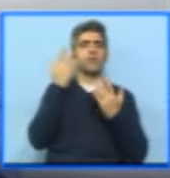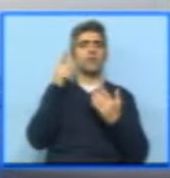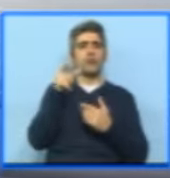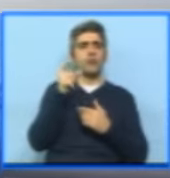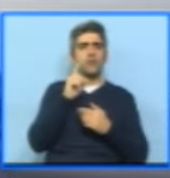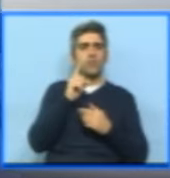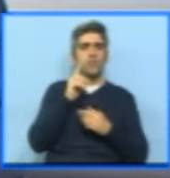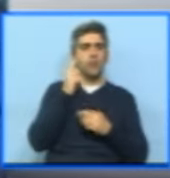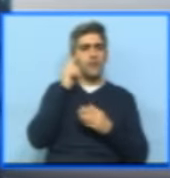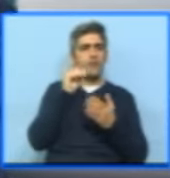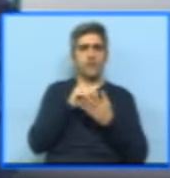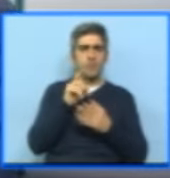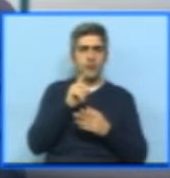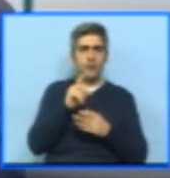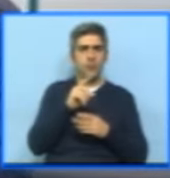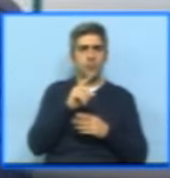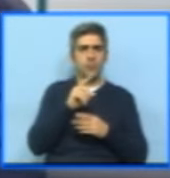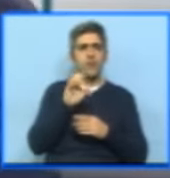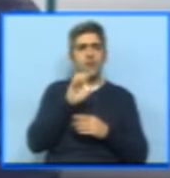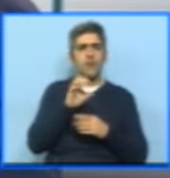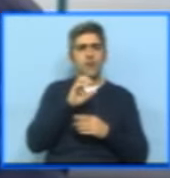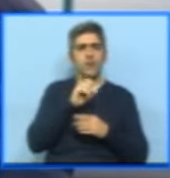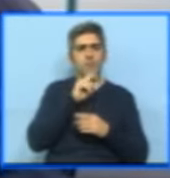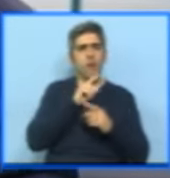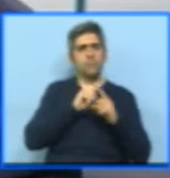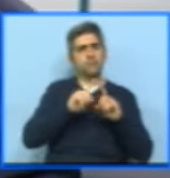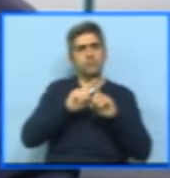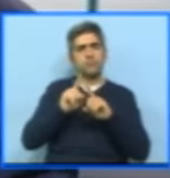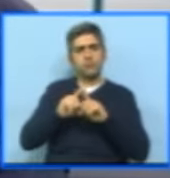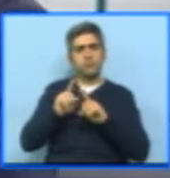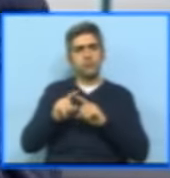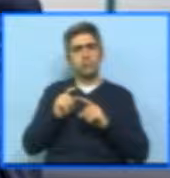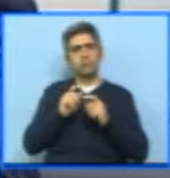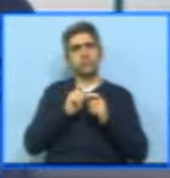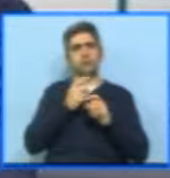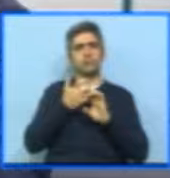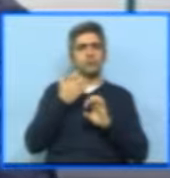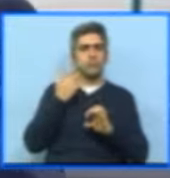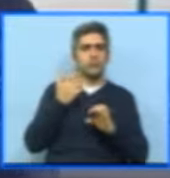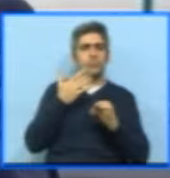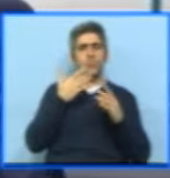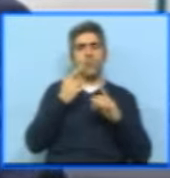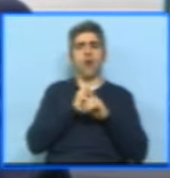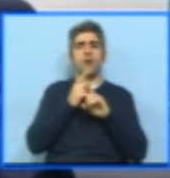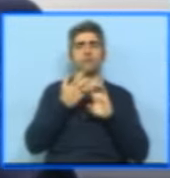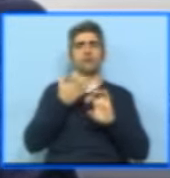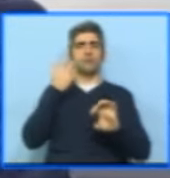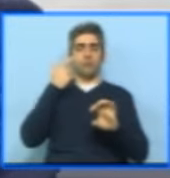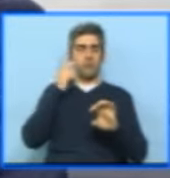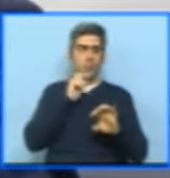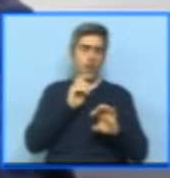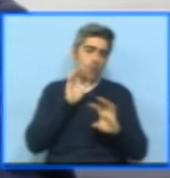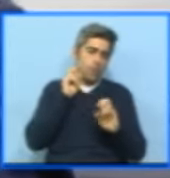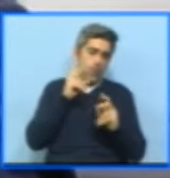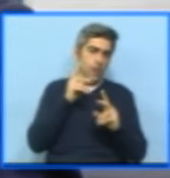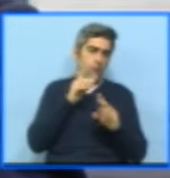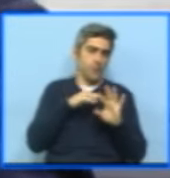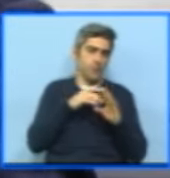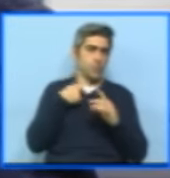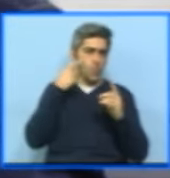não foi porque ela inventou. Pode a forma ser exacerbada, teatralizada, etc. E muitas vezes